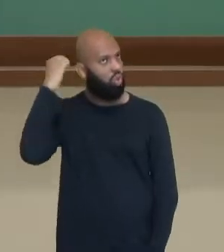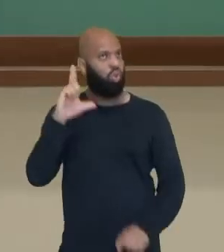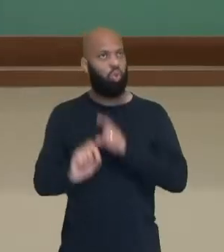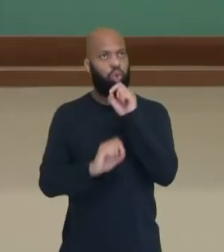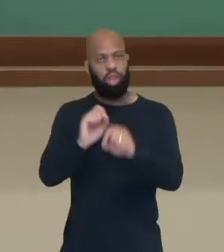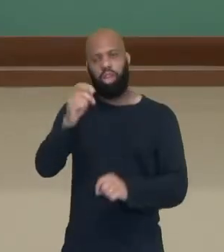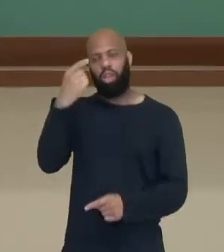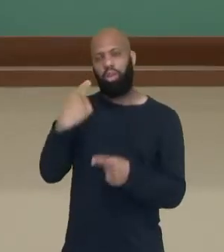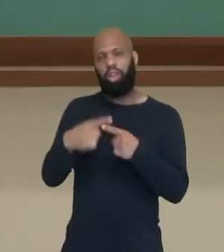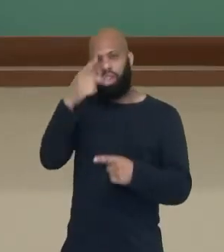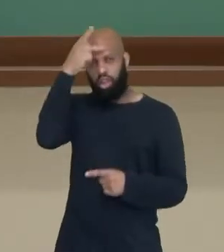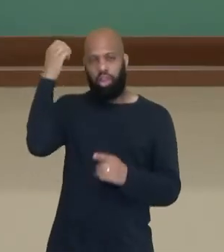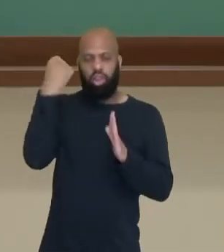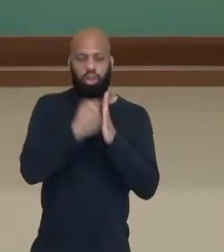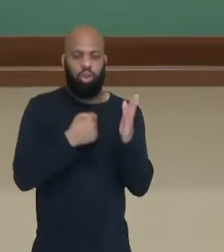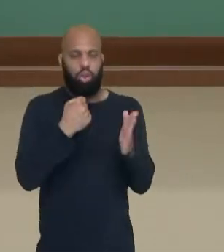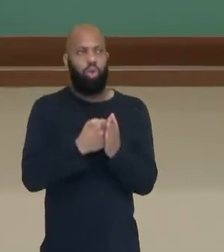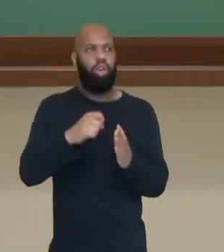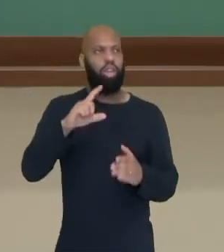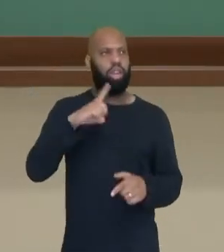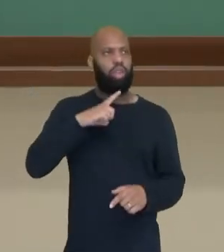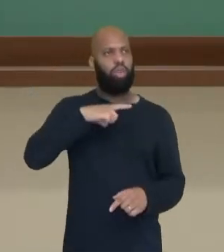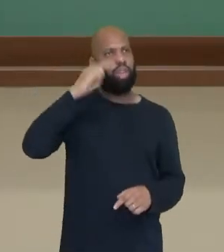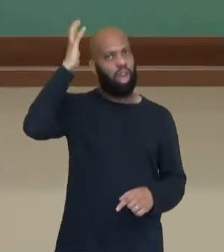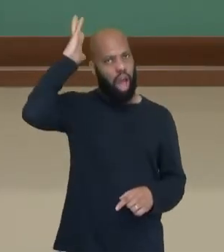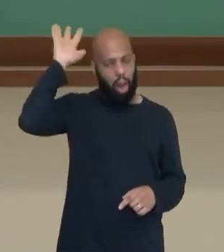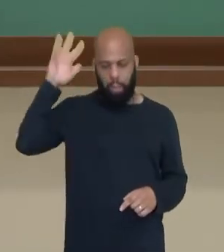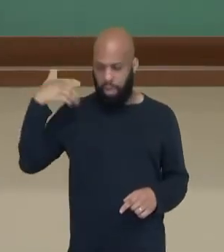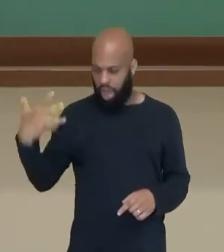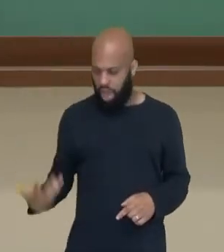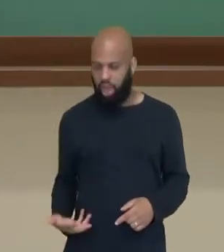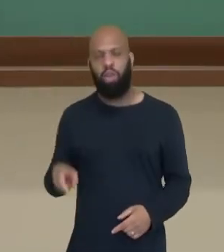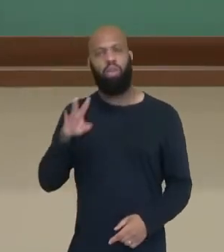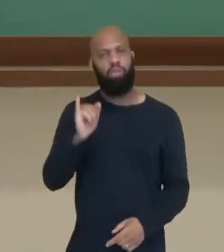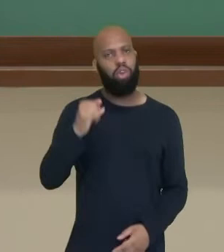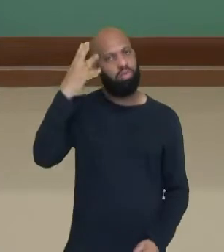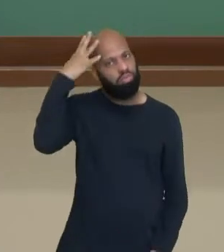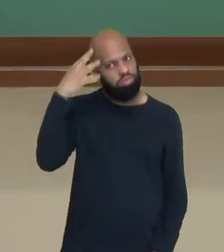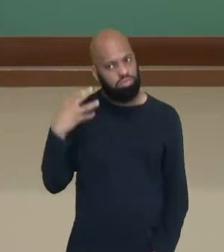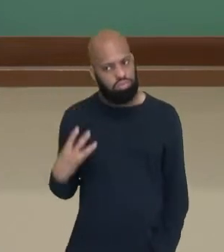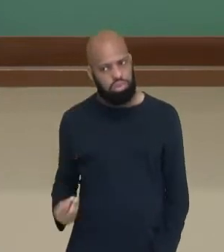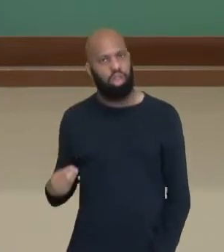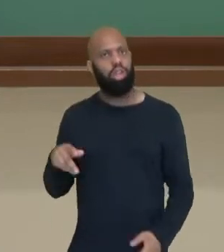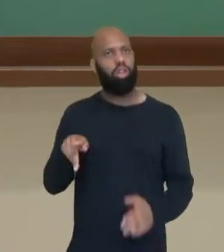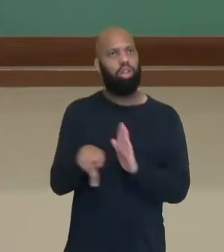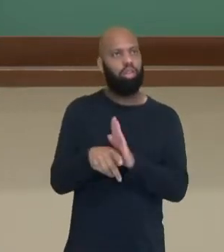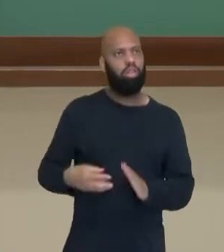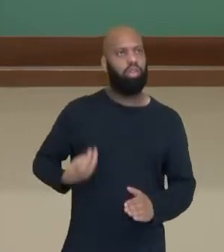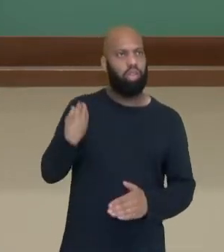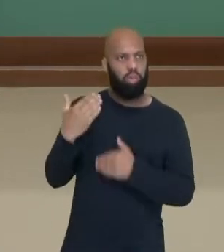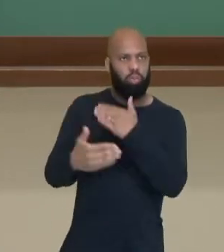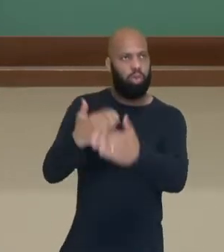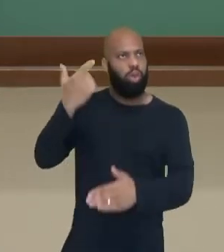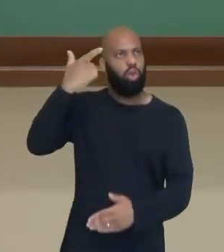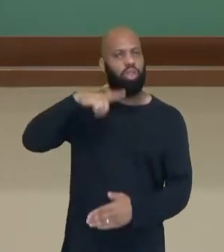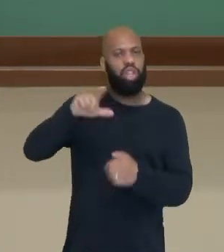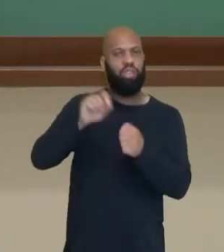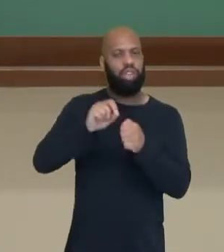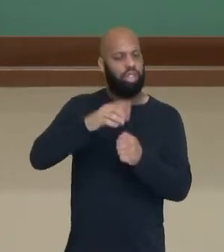eles acabam deixando o cabelo crescer ao longo da vida inteira deles para que eles consigam desenvolver esses